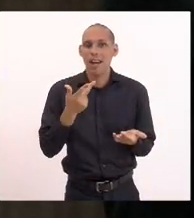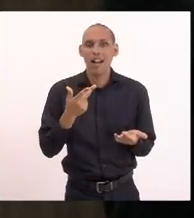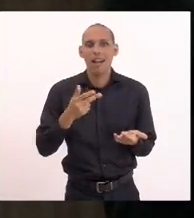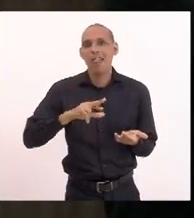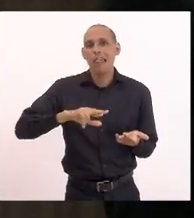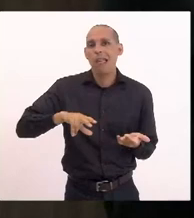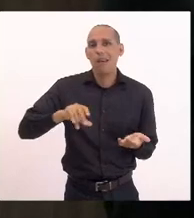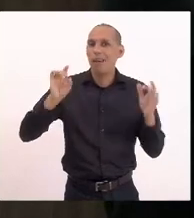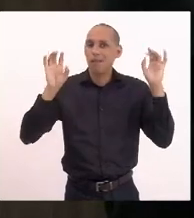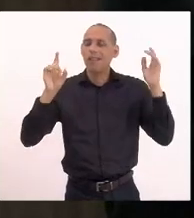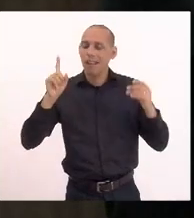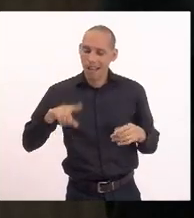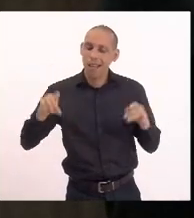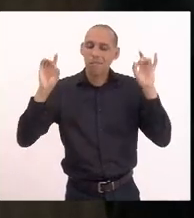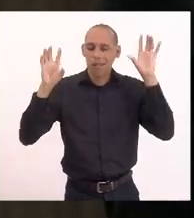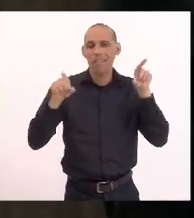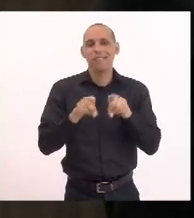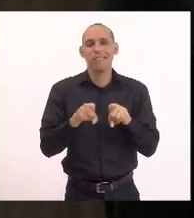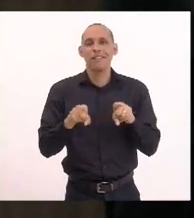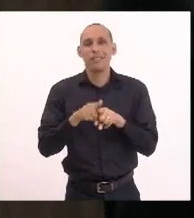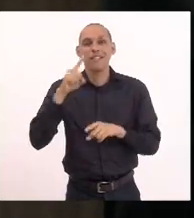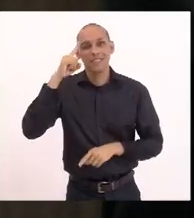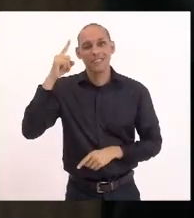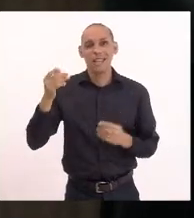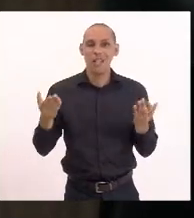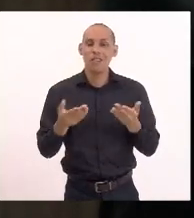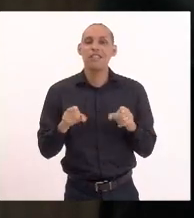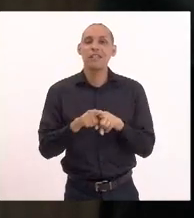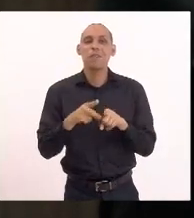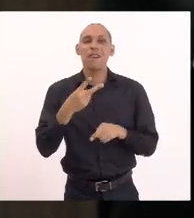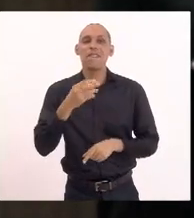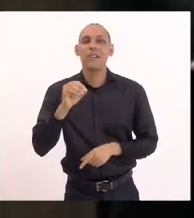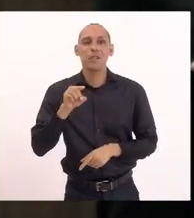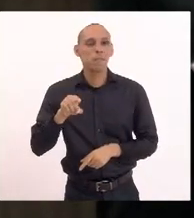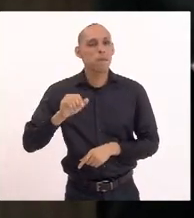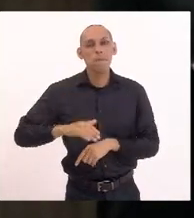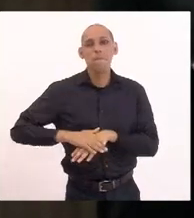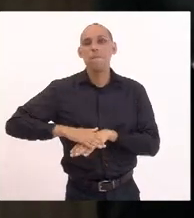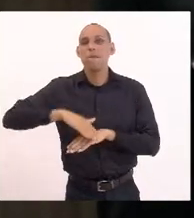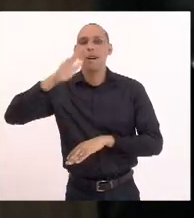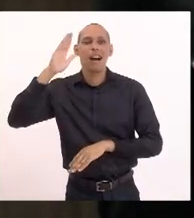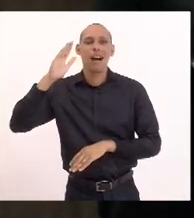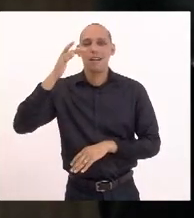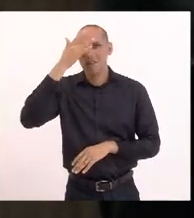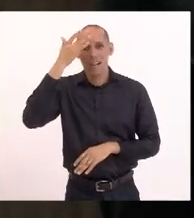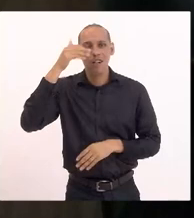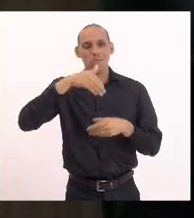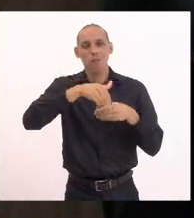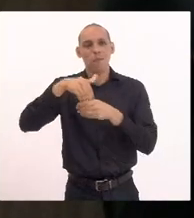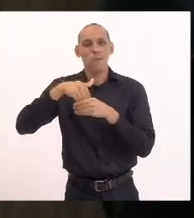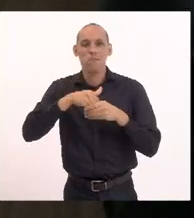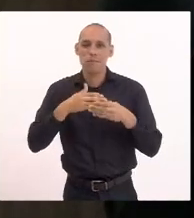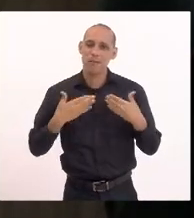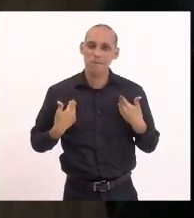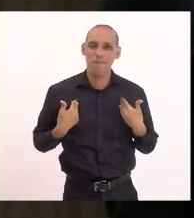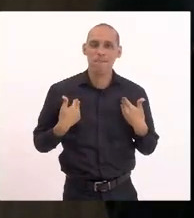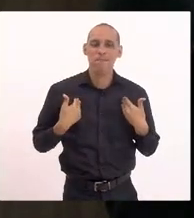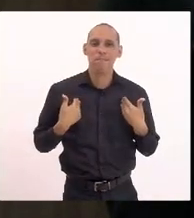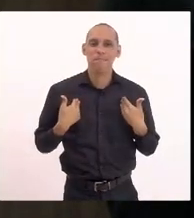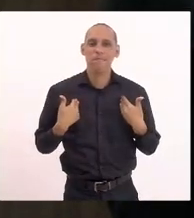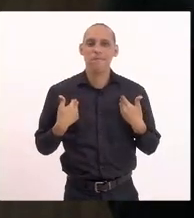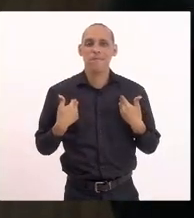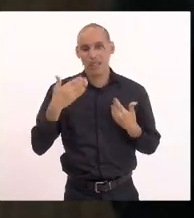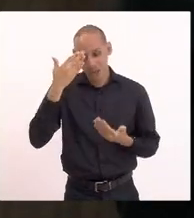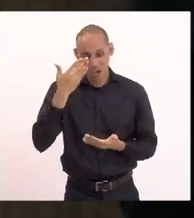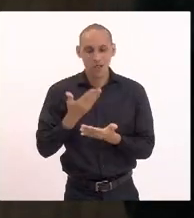especial para mim e para as mais de 20 mil os mais de 20 mil eleitores que votaram em mim,